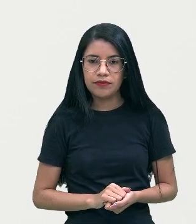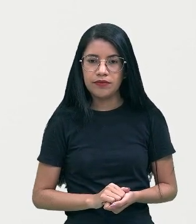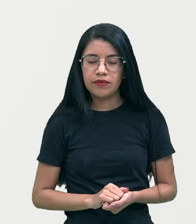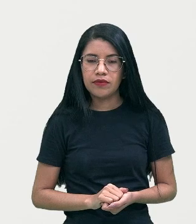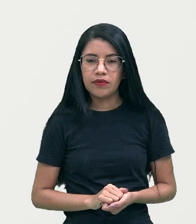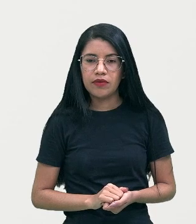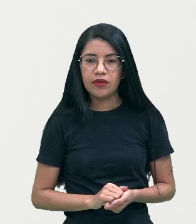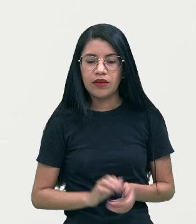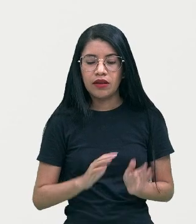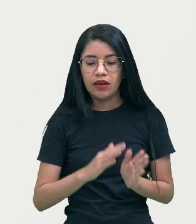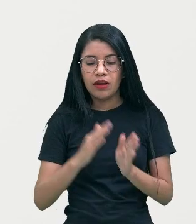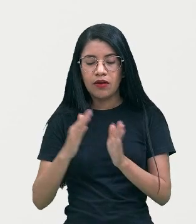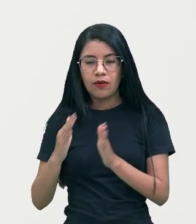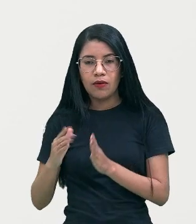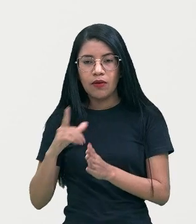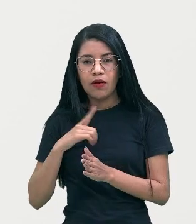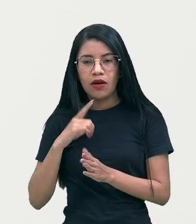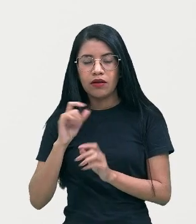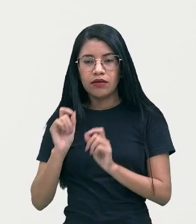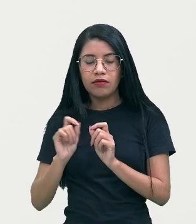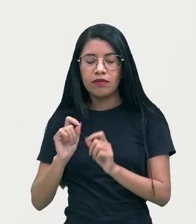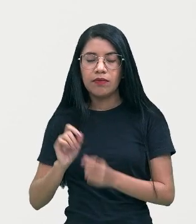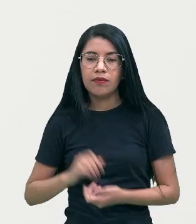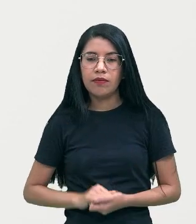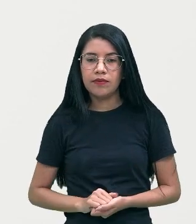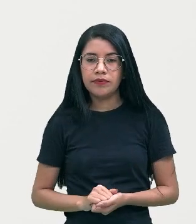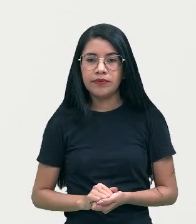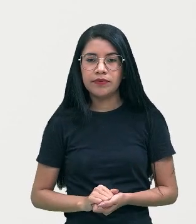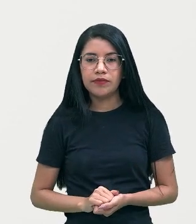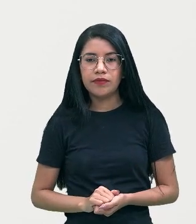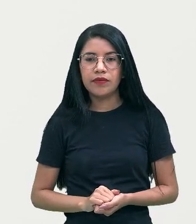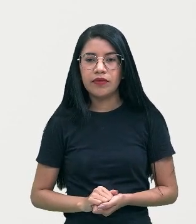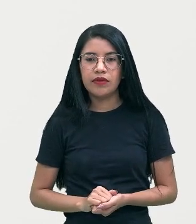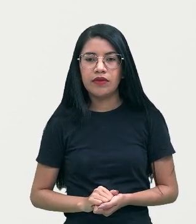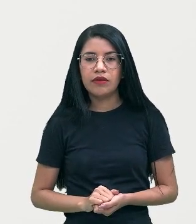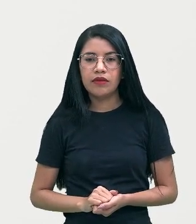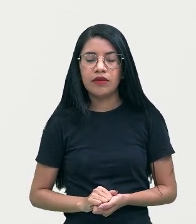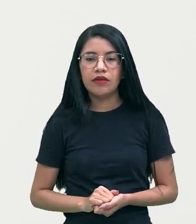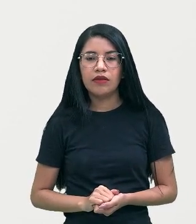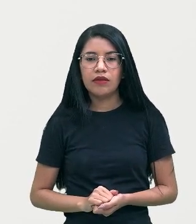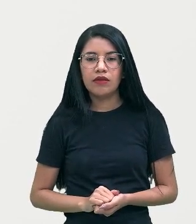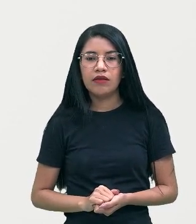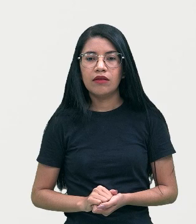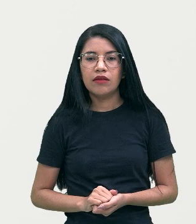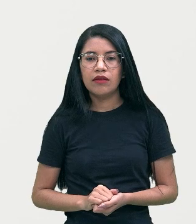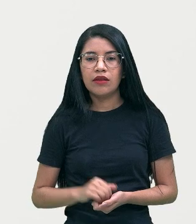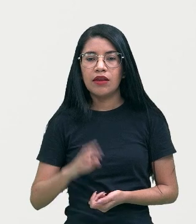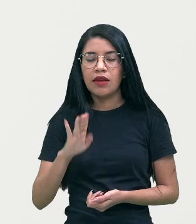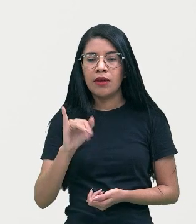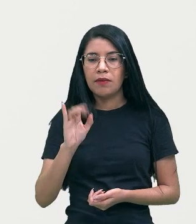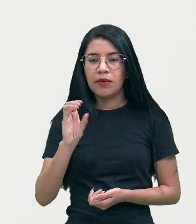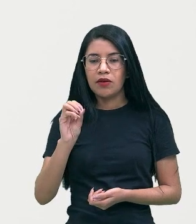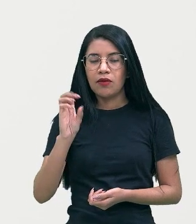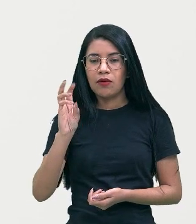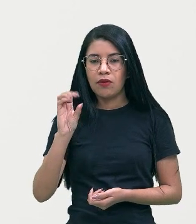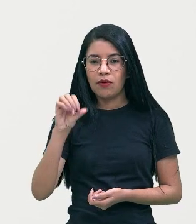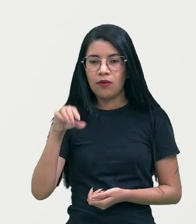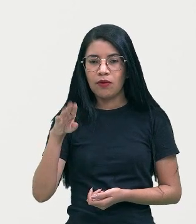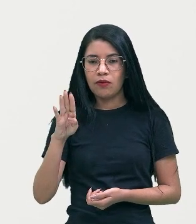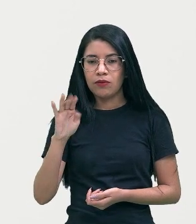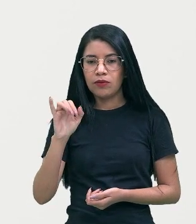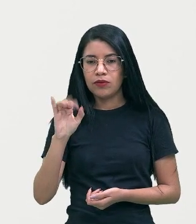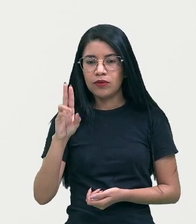tá? Do outro lado, a gente vai ter biocombustíveis,